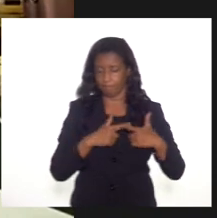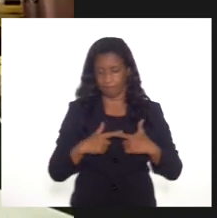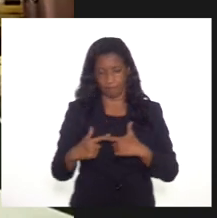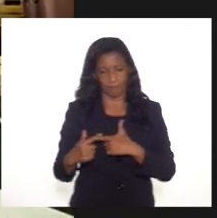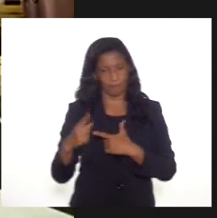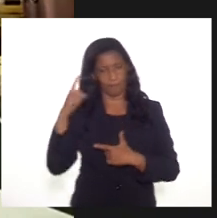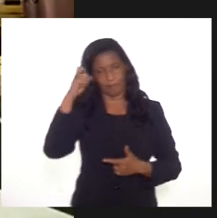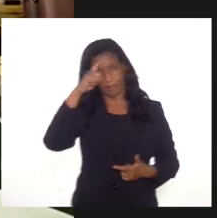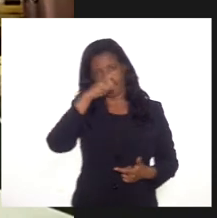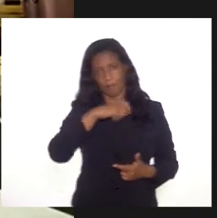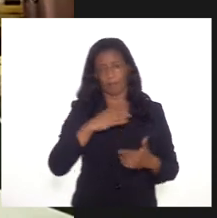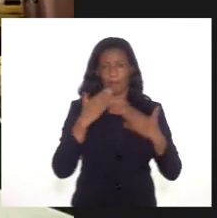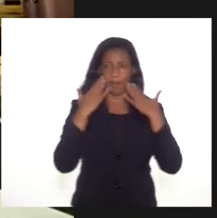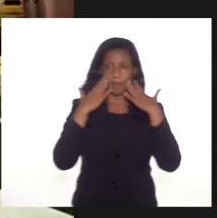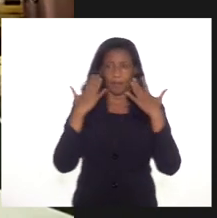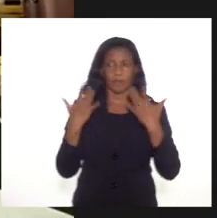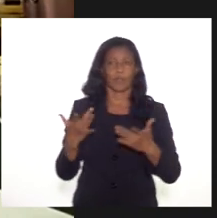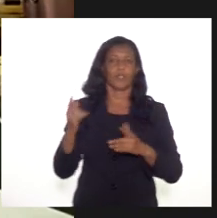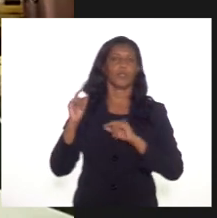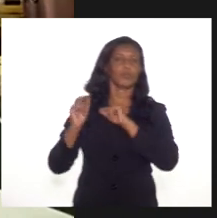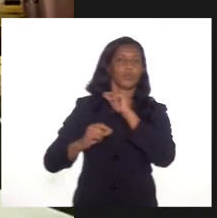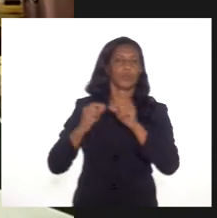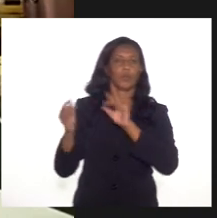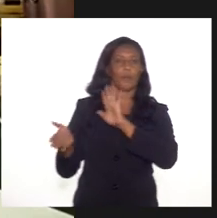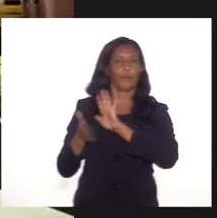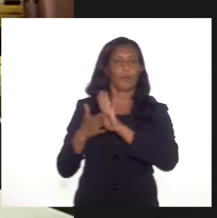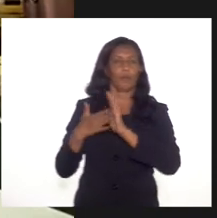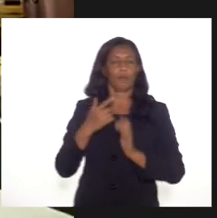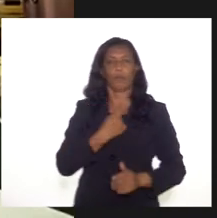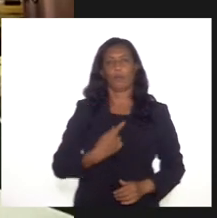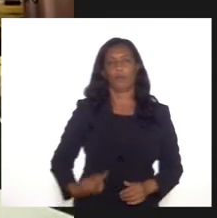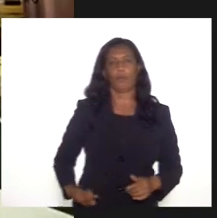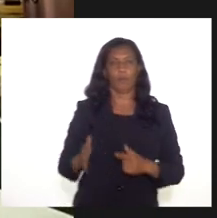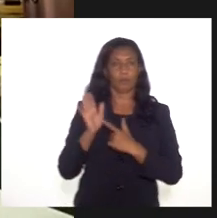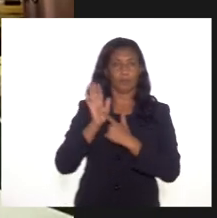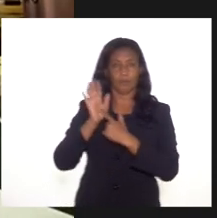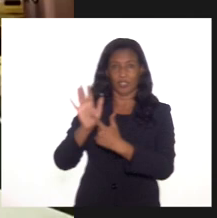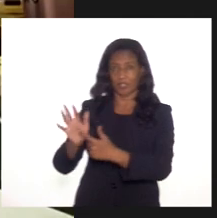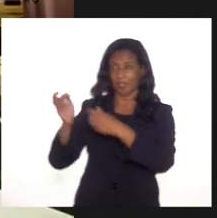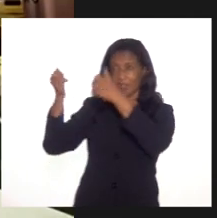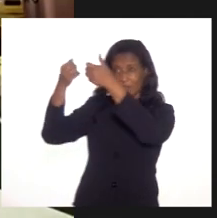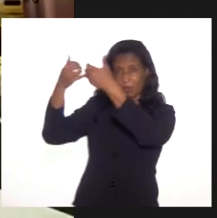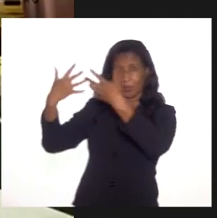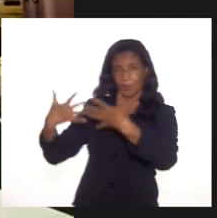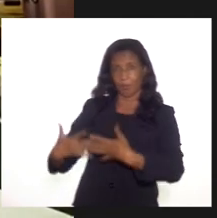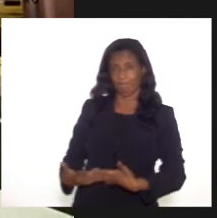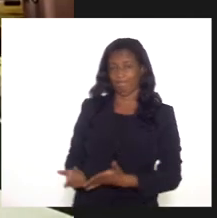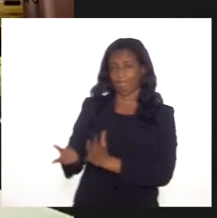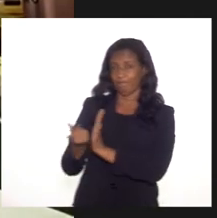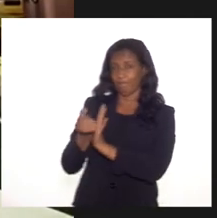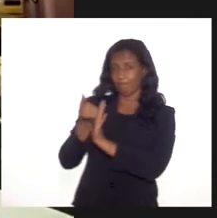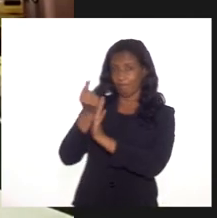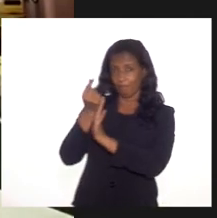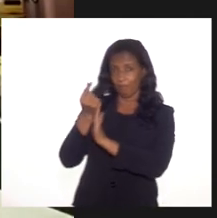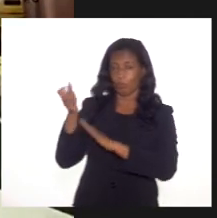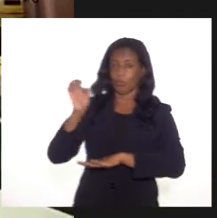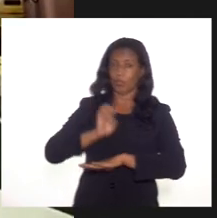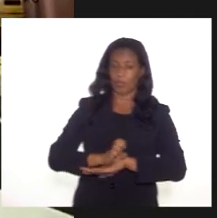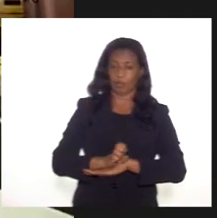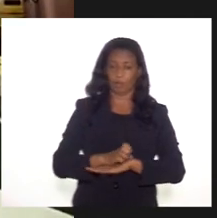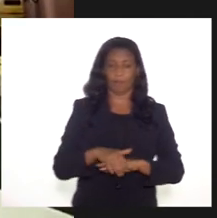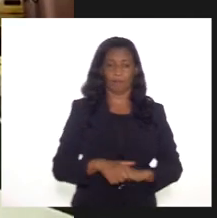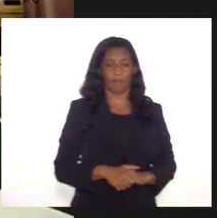frente frente ao que o próprio governo está apresentando de diretrizes orçamentárias para o Estado